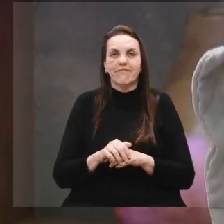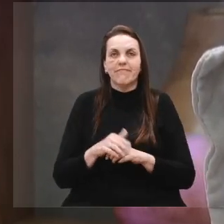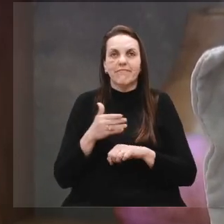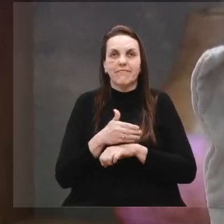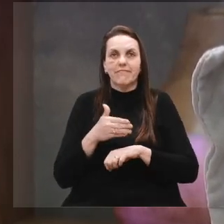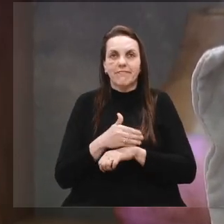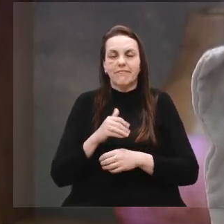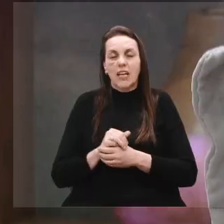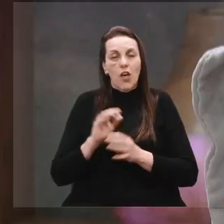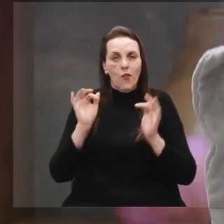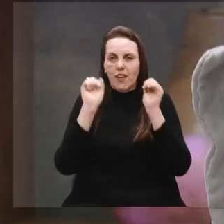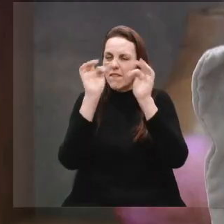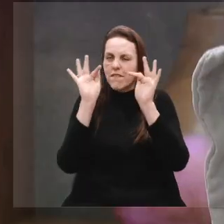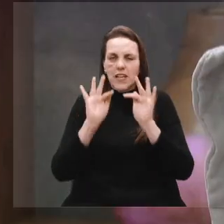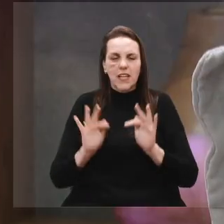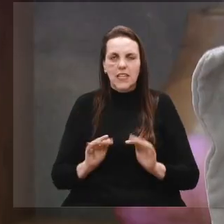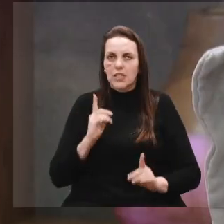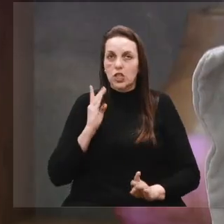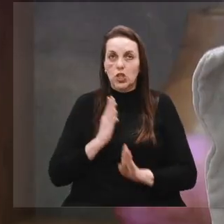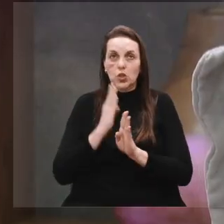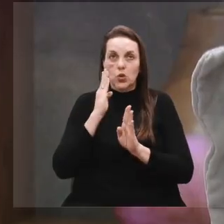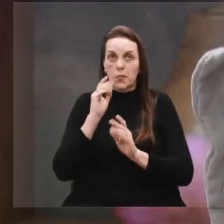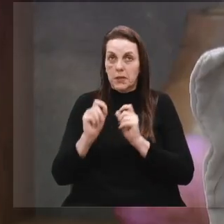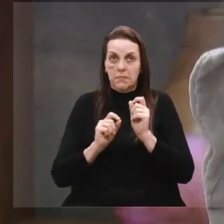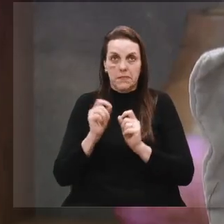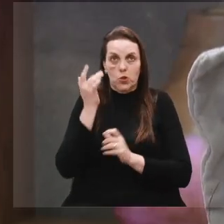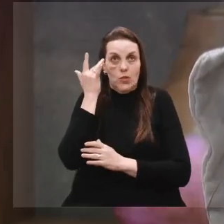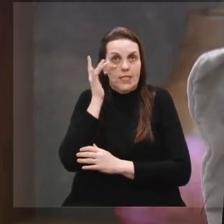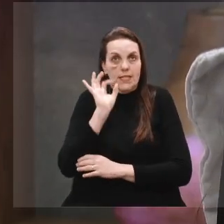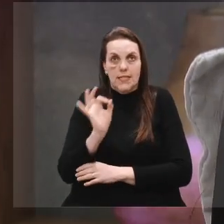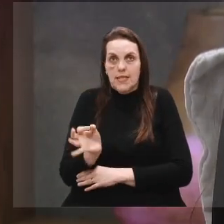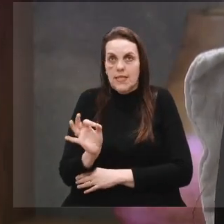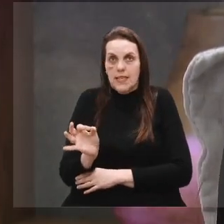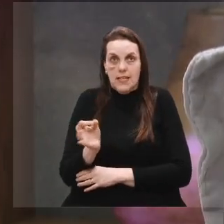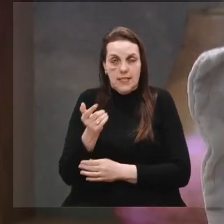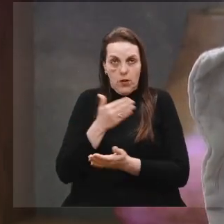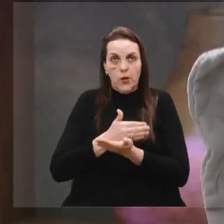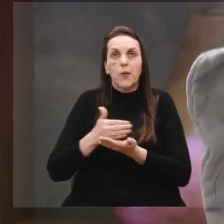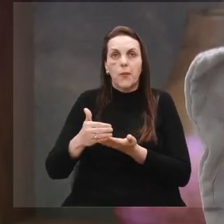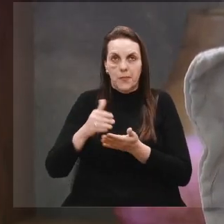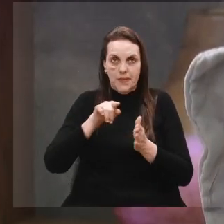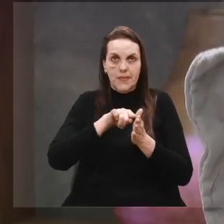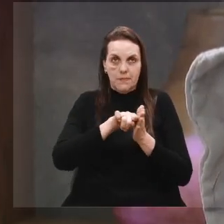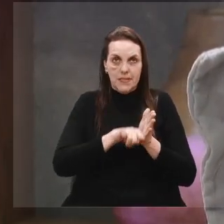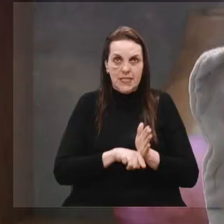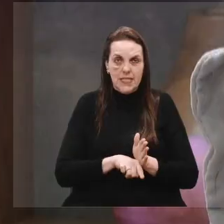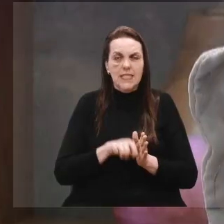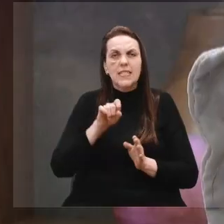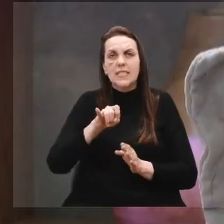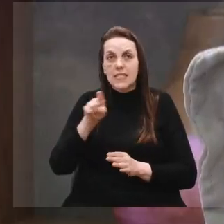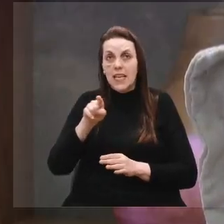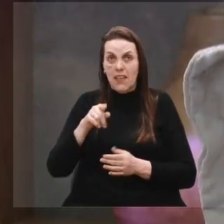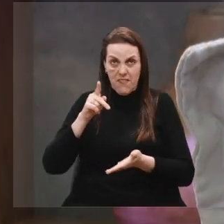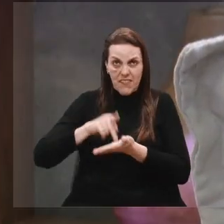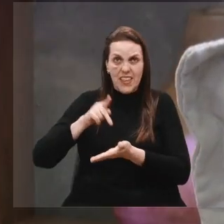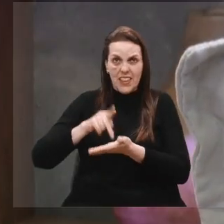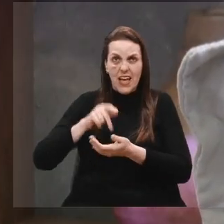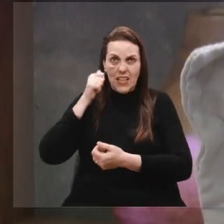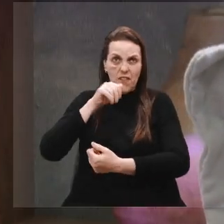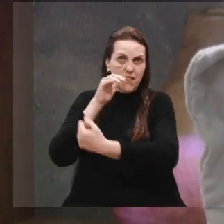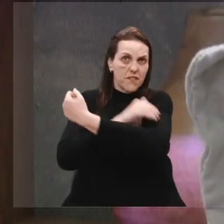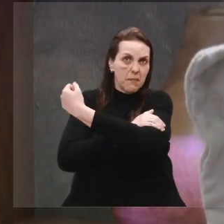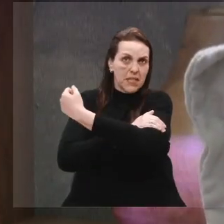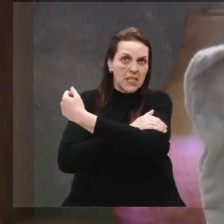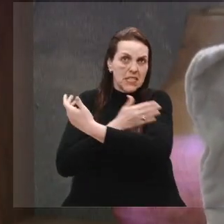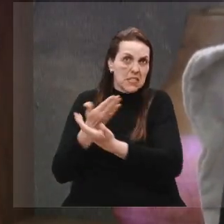muito feliz em descobrir que a Raquel, eu não tinha certeza quando eu iniciei a minha pesquisa, se a Raquel tinha de fato sido